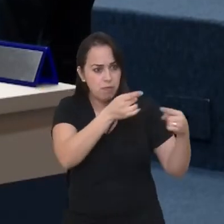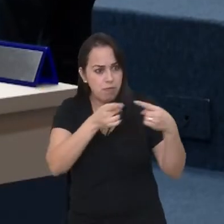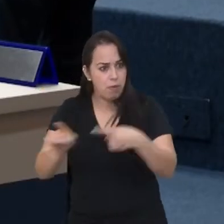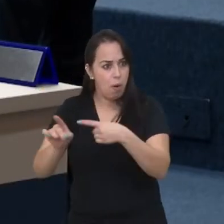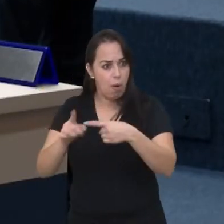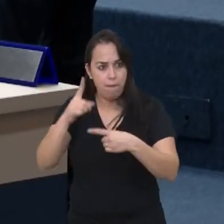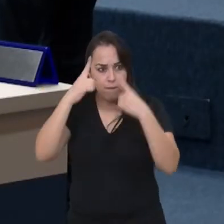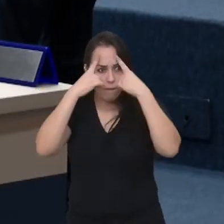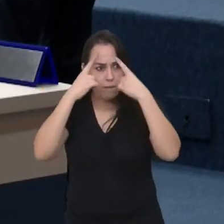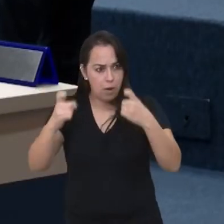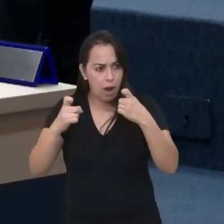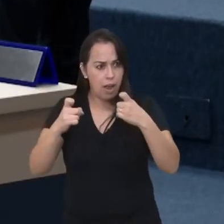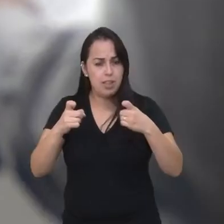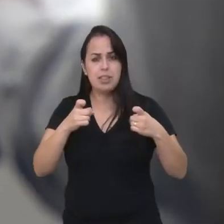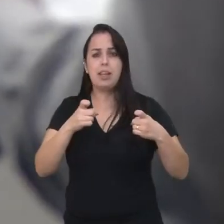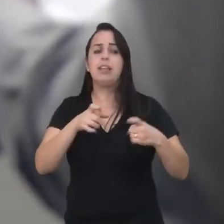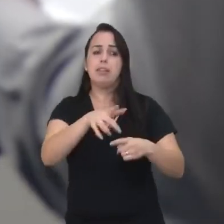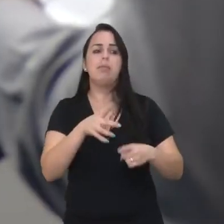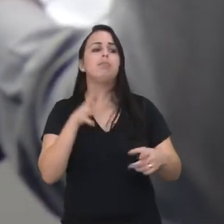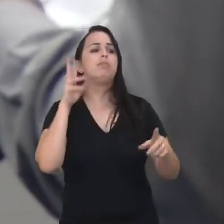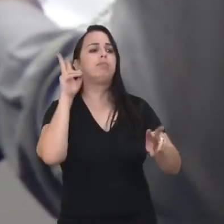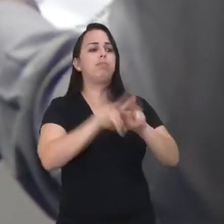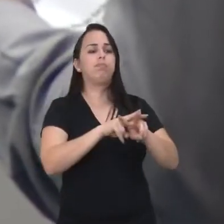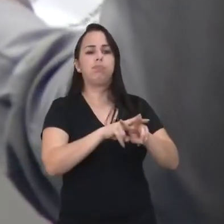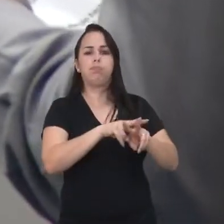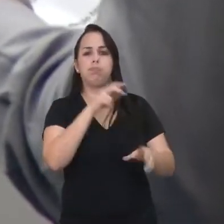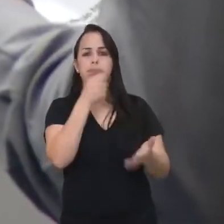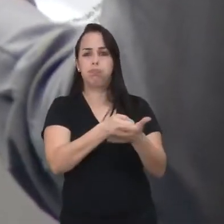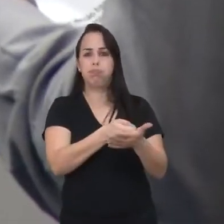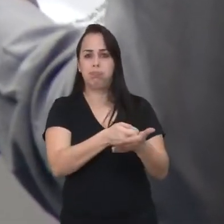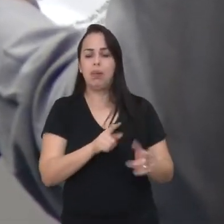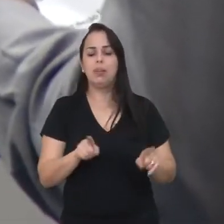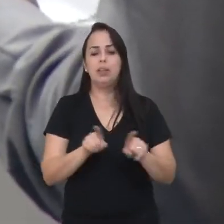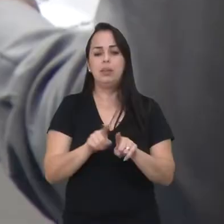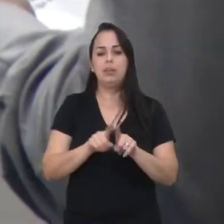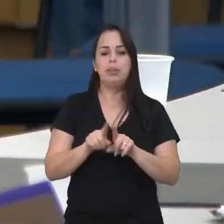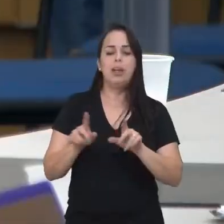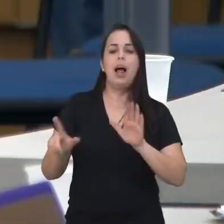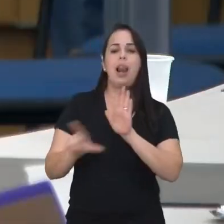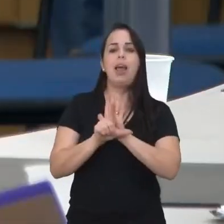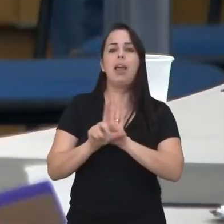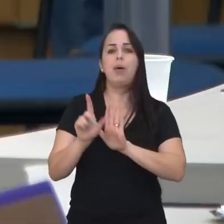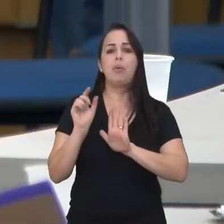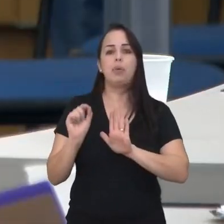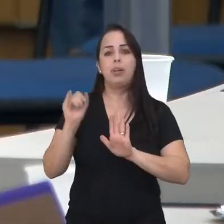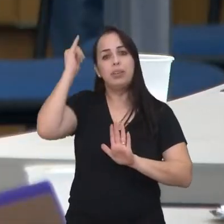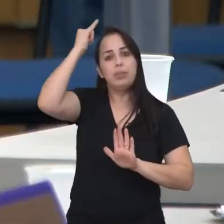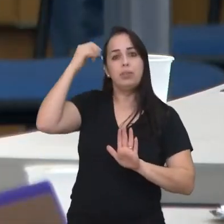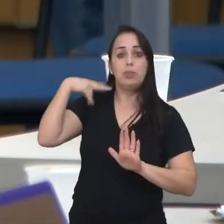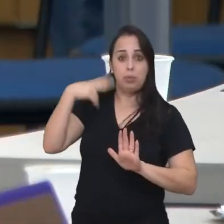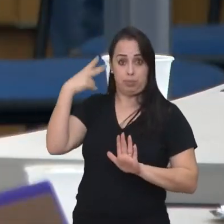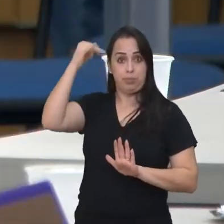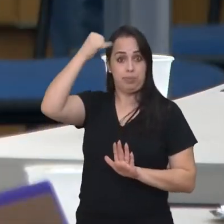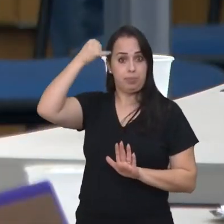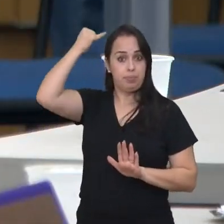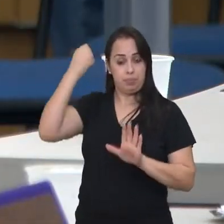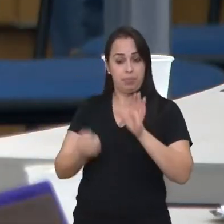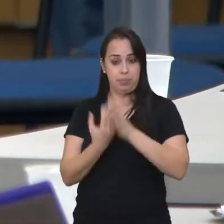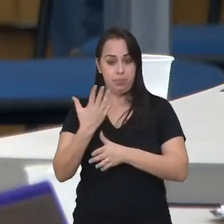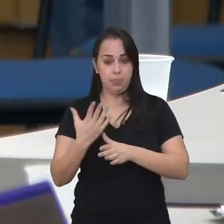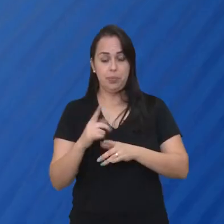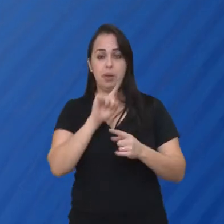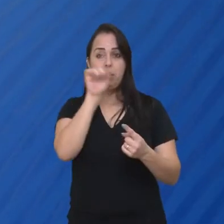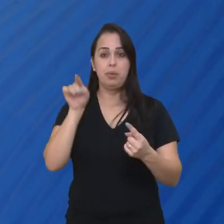algum caso de violência. O Legislativo tem diversas leis sobre o tema. Uma delas é a lei apresentada pelo vereador Dr.